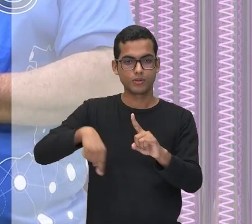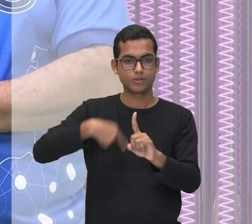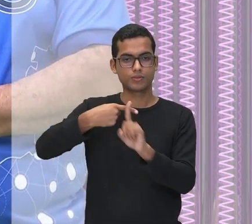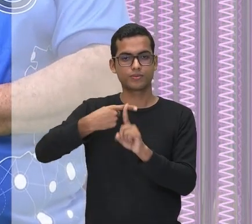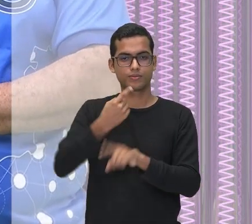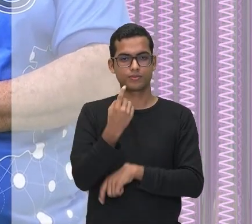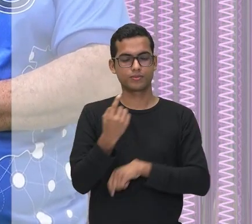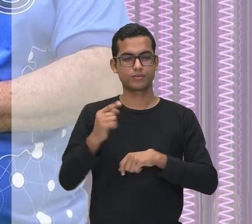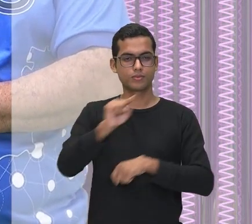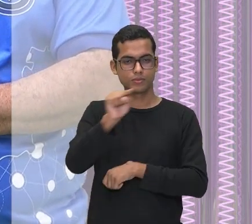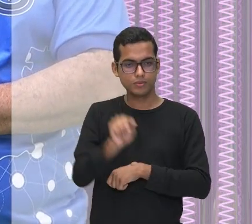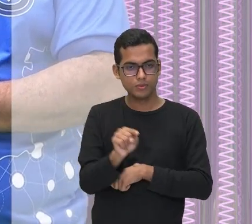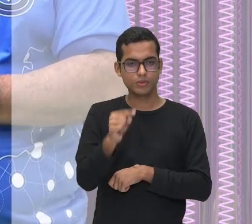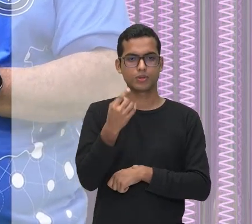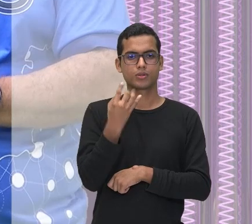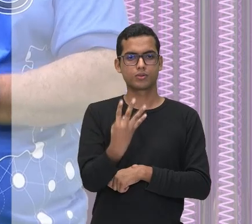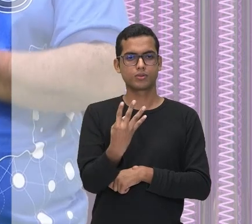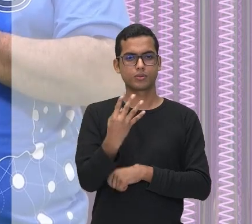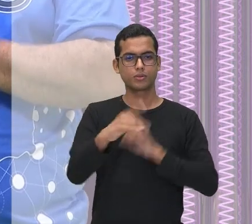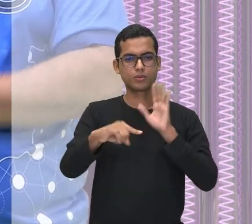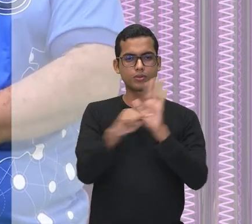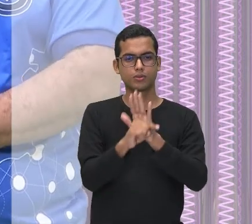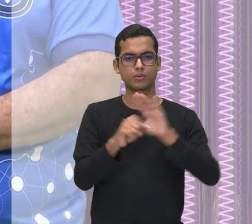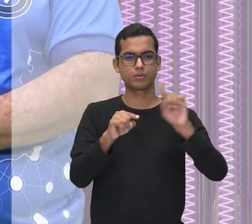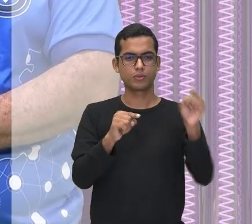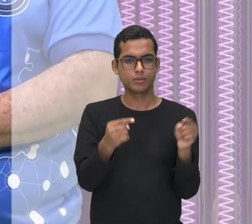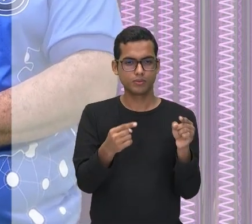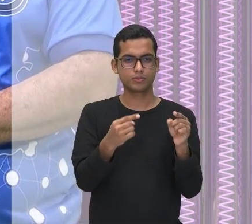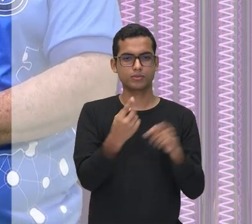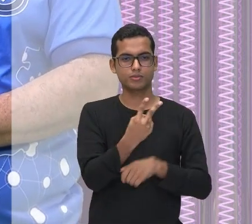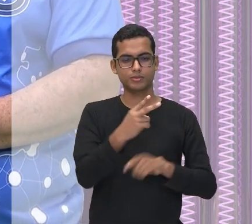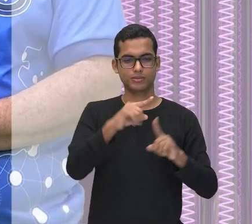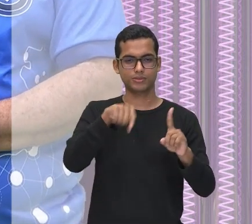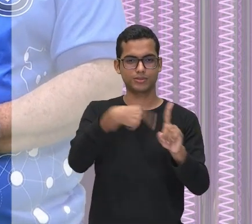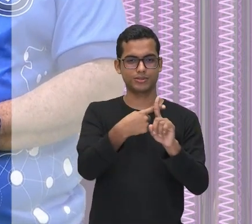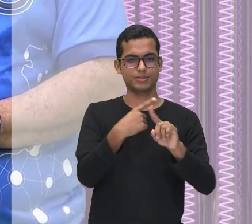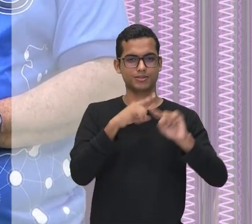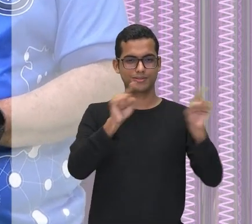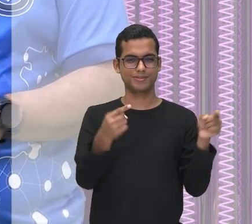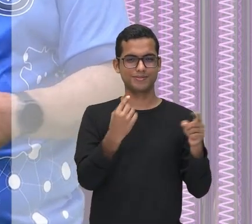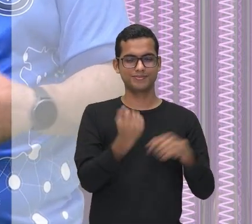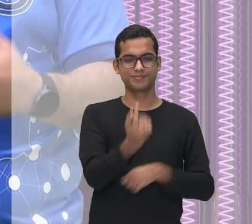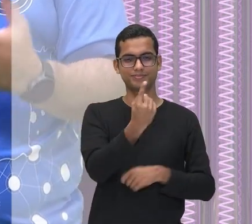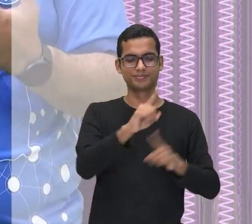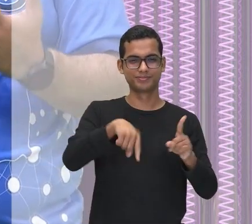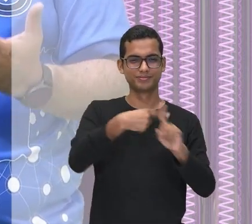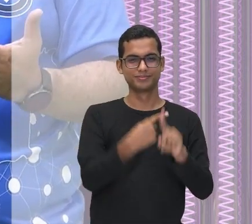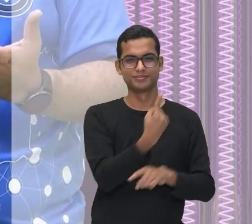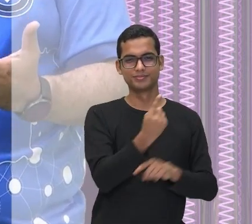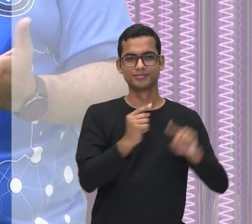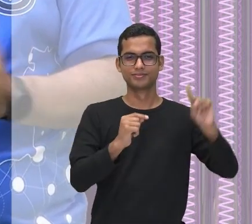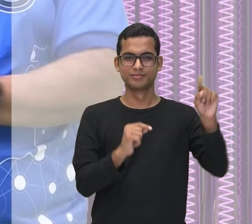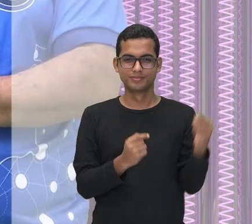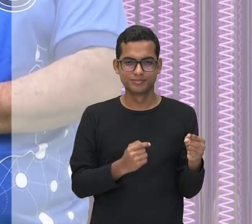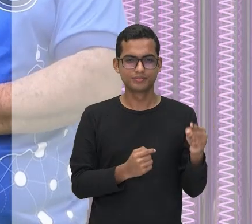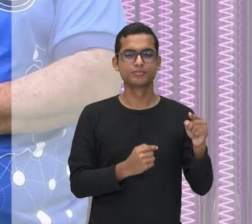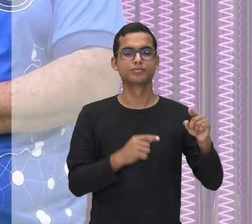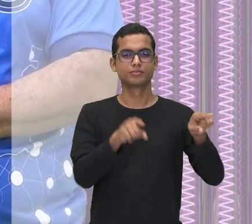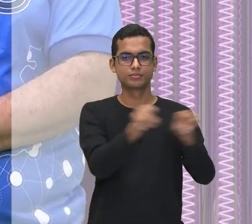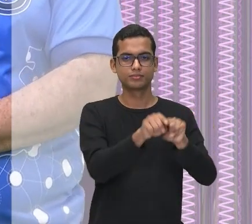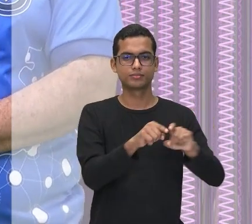1 mais 1. E aí, fecha parêntese, fecha colchete, fecha chave. Tudo isso que nós colocamos aqui são exemplos de